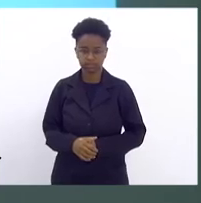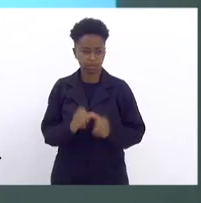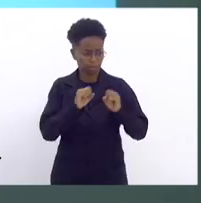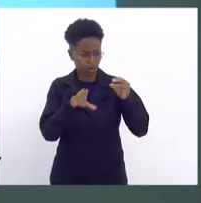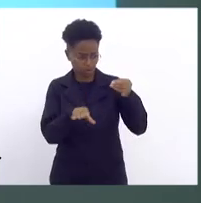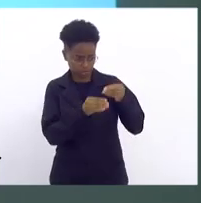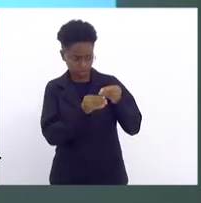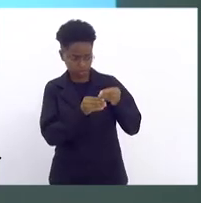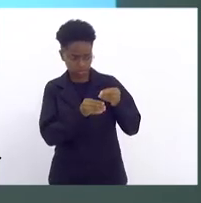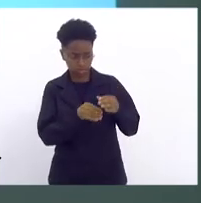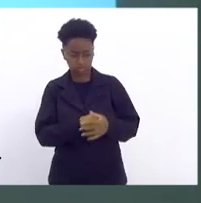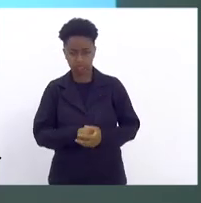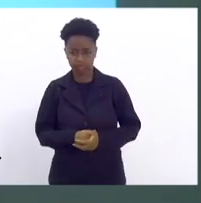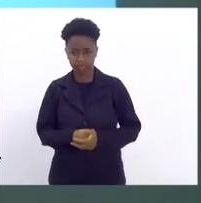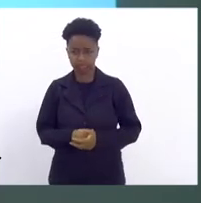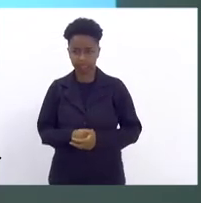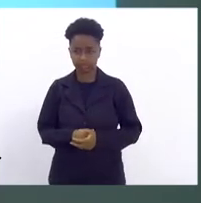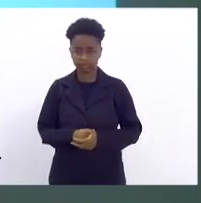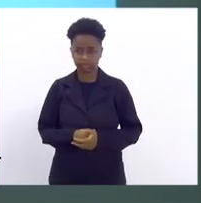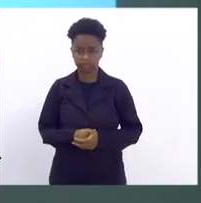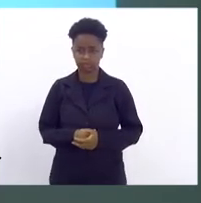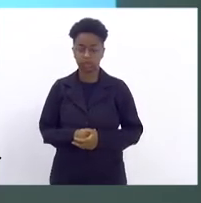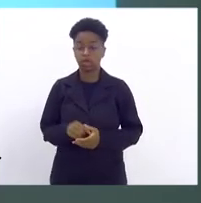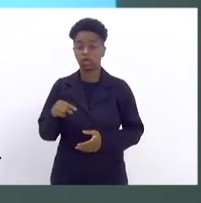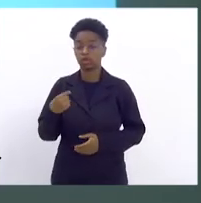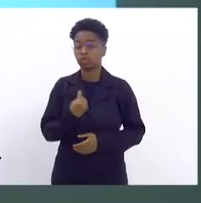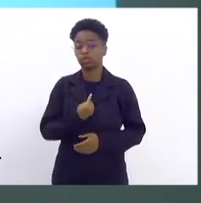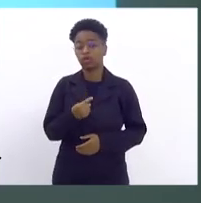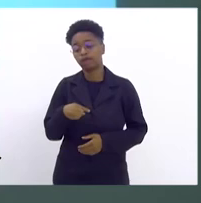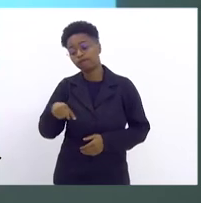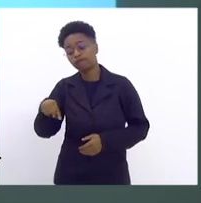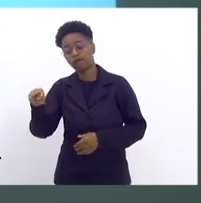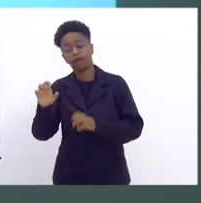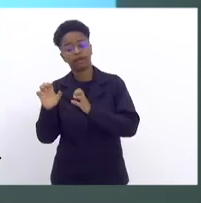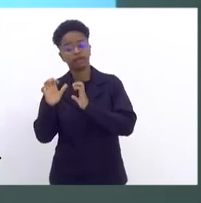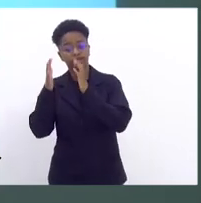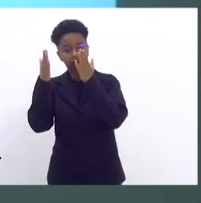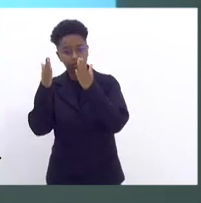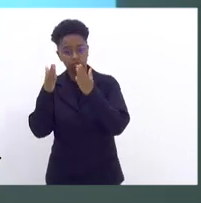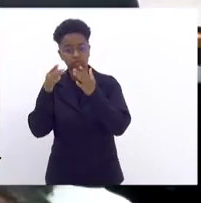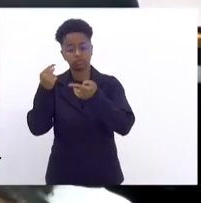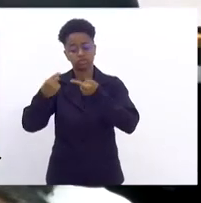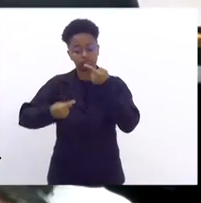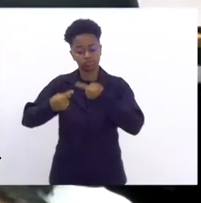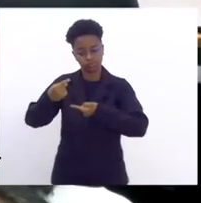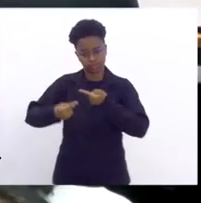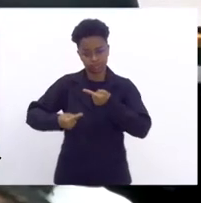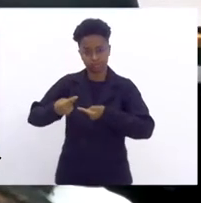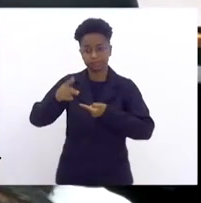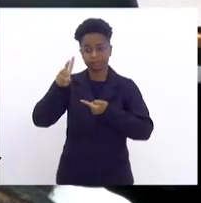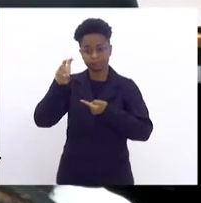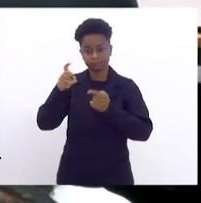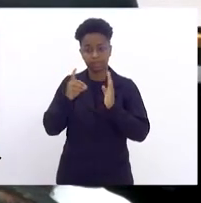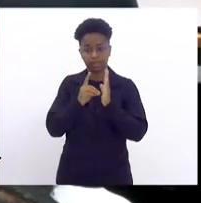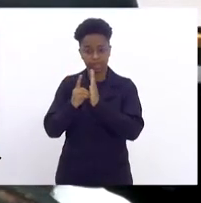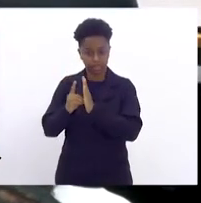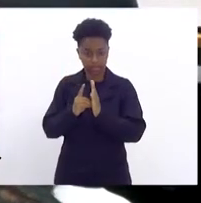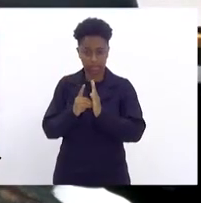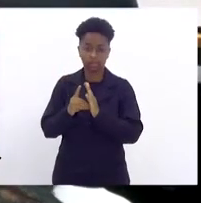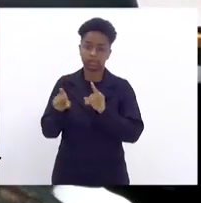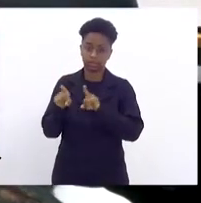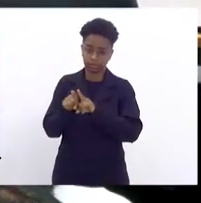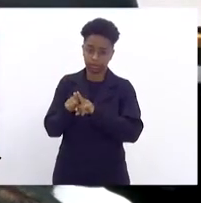Doutora nós tivemos nesse Exemplo né Doutor Geraldo justamente discutindo sobre essa questão de tempo